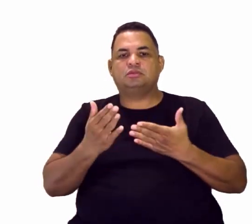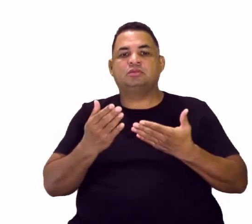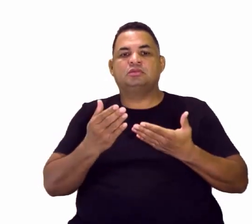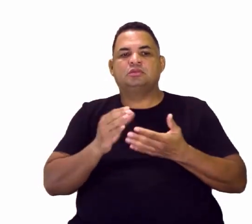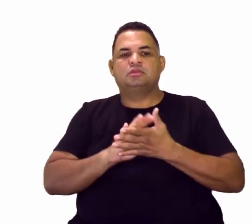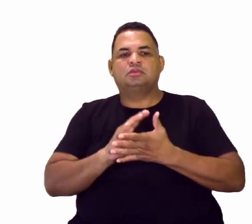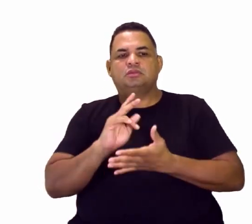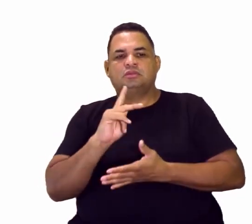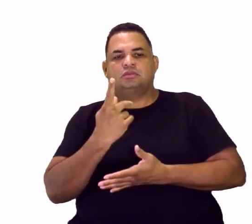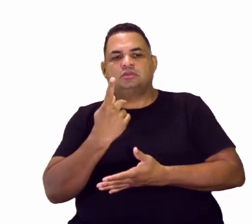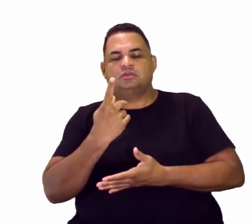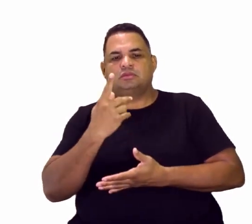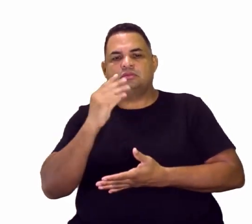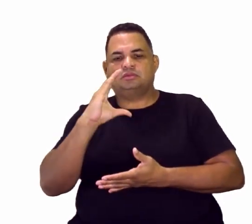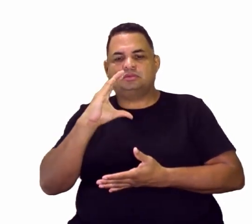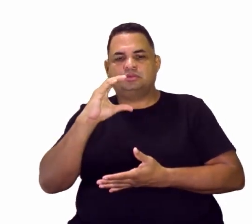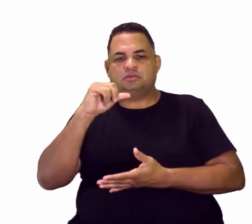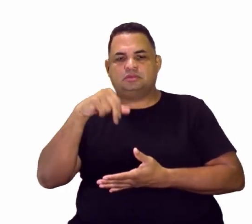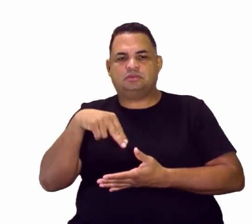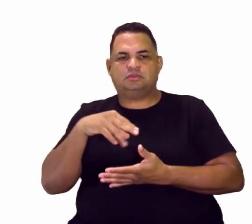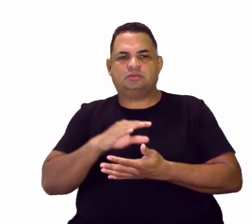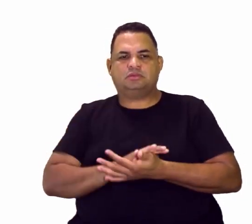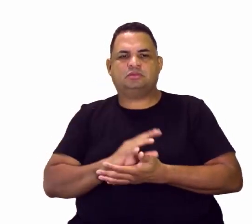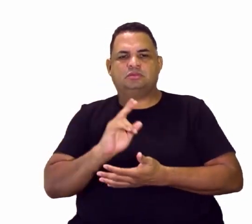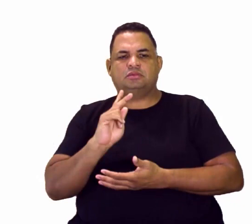O HCN, o